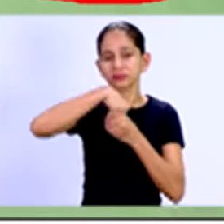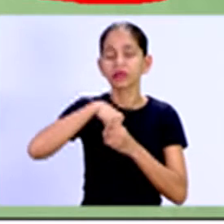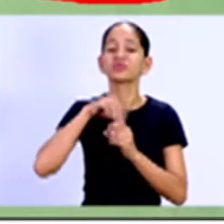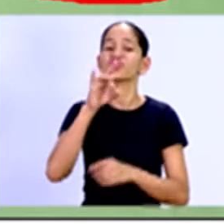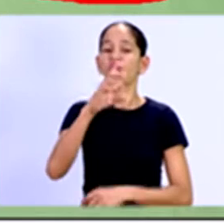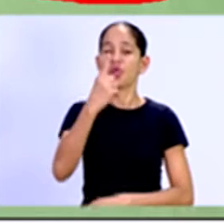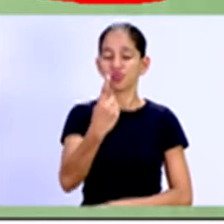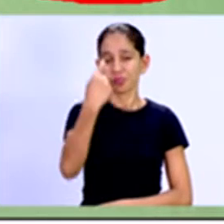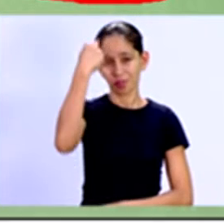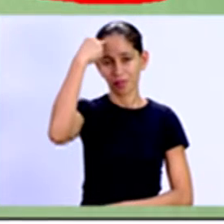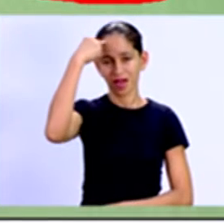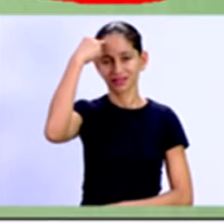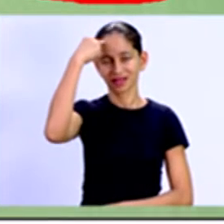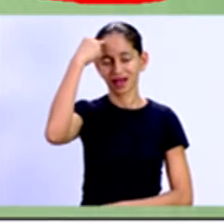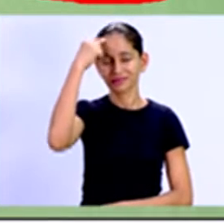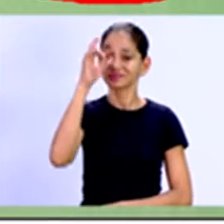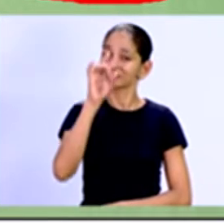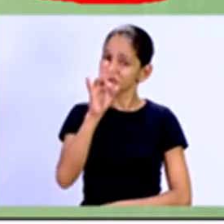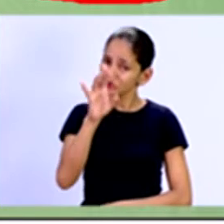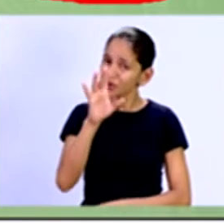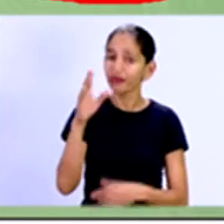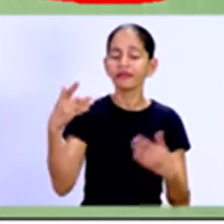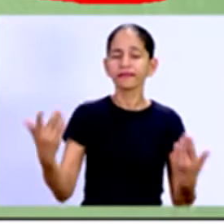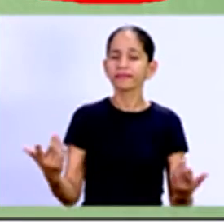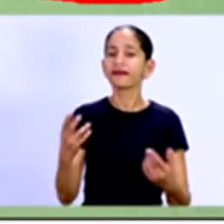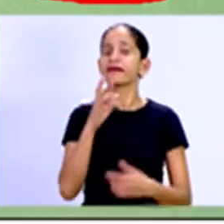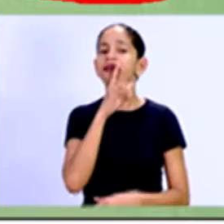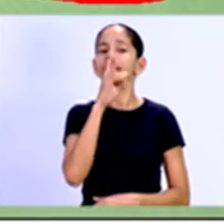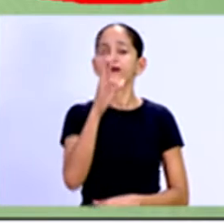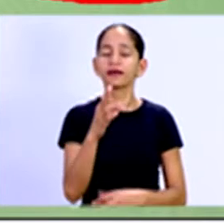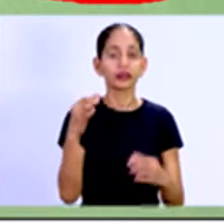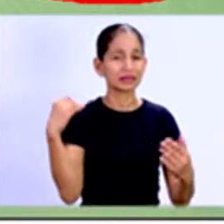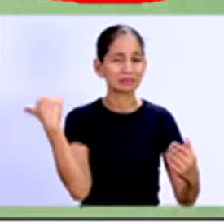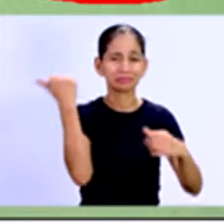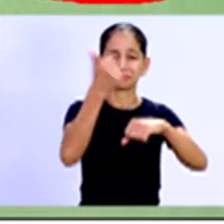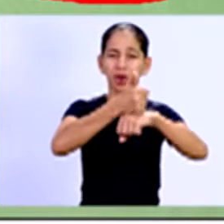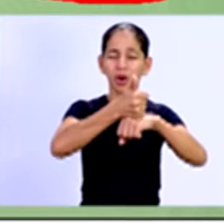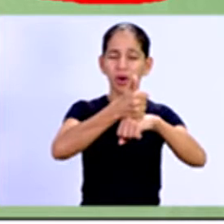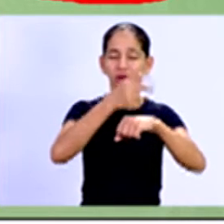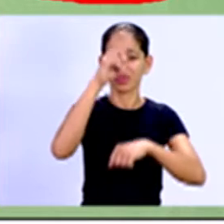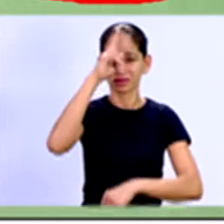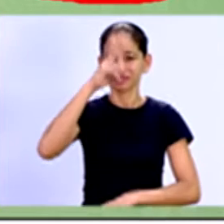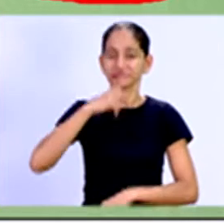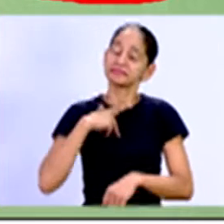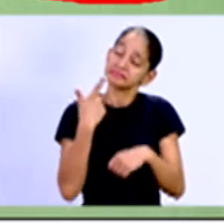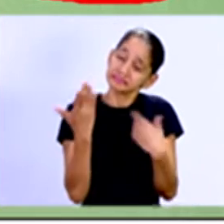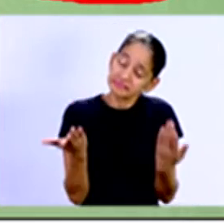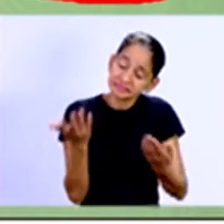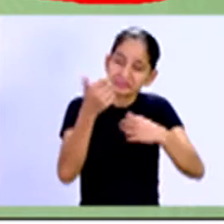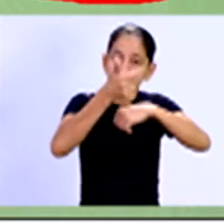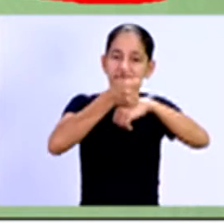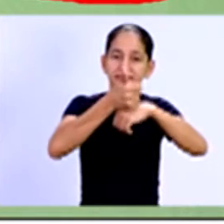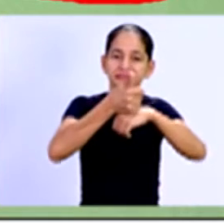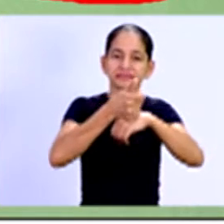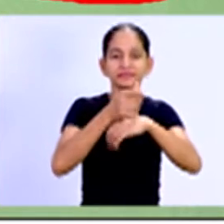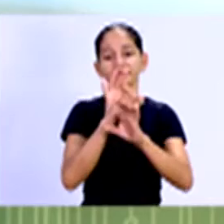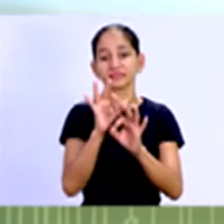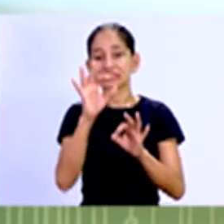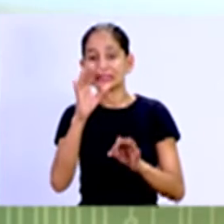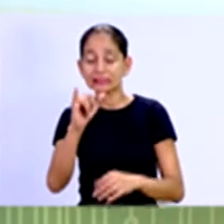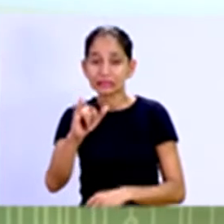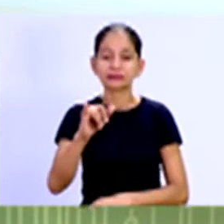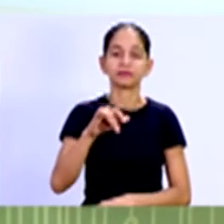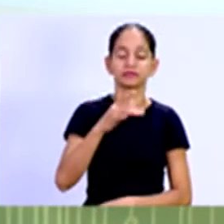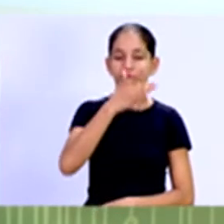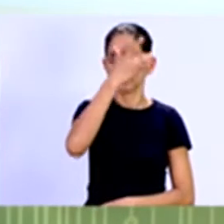estabelece. Então, vejam que é o máximo da autonomia, né? Porque para Kant, se